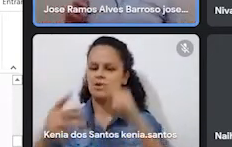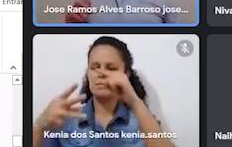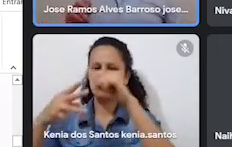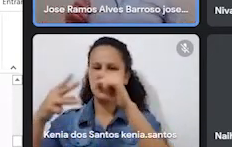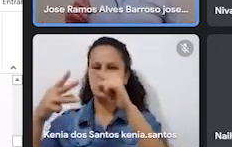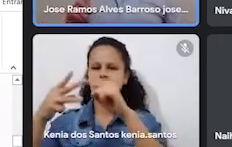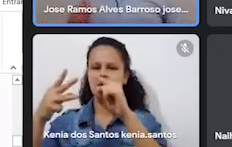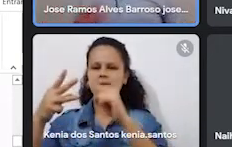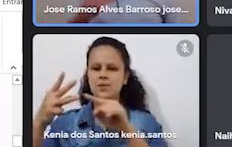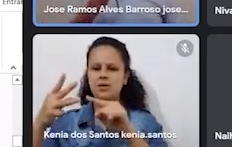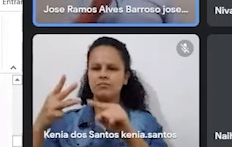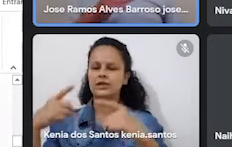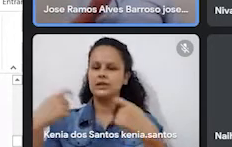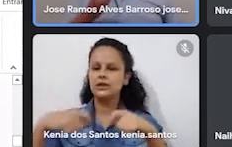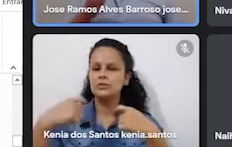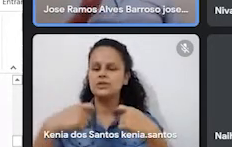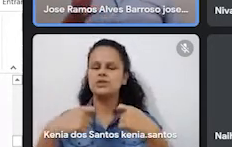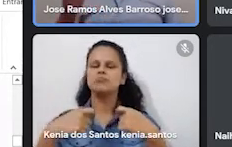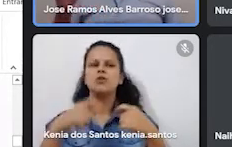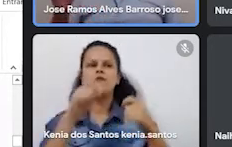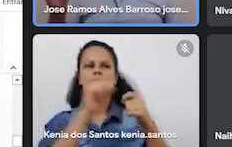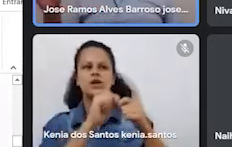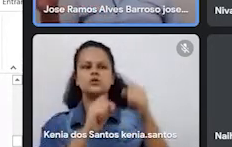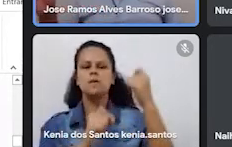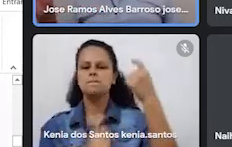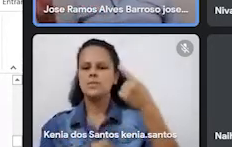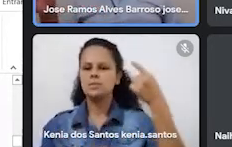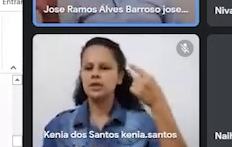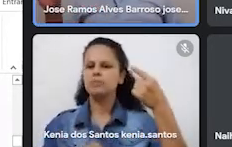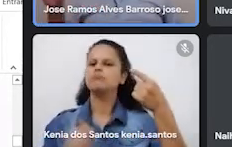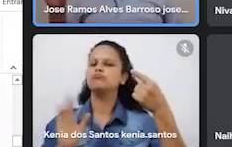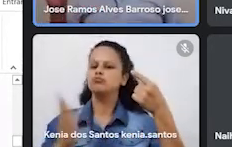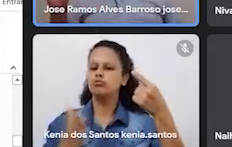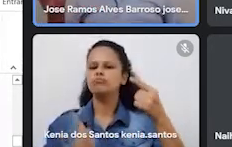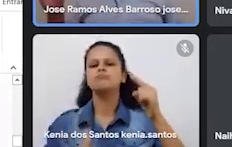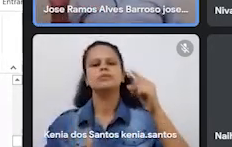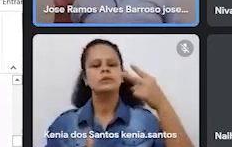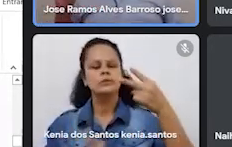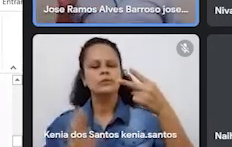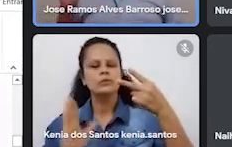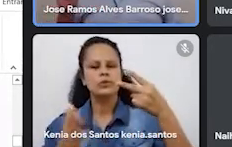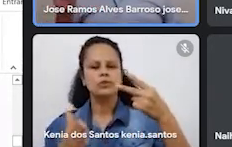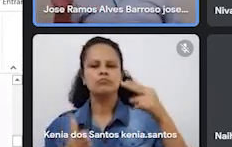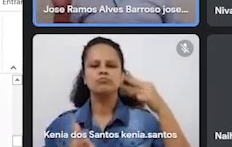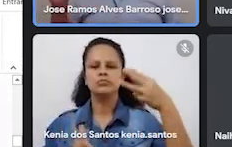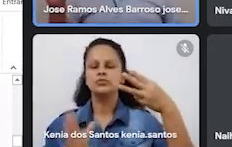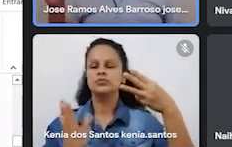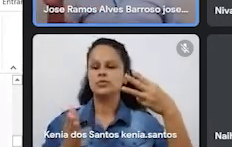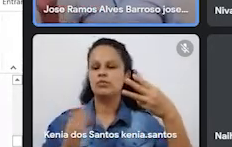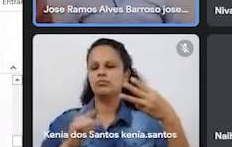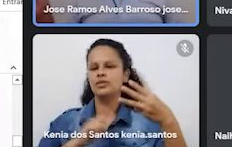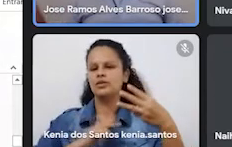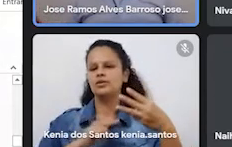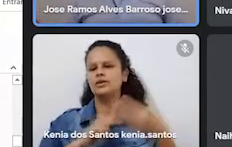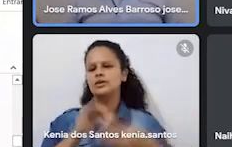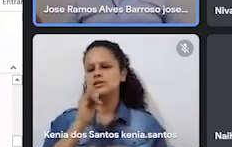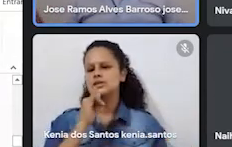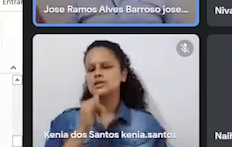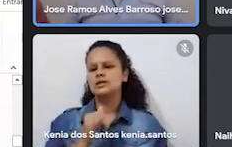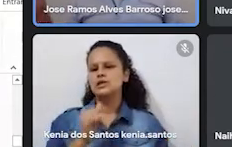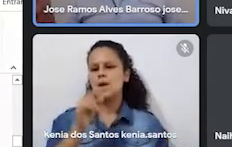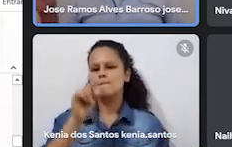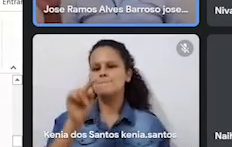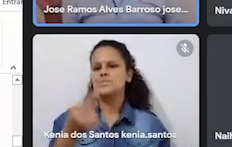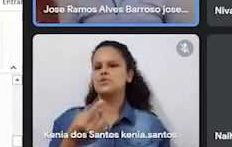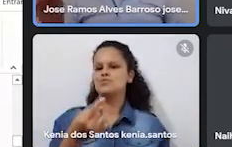marcando. Hora que você fazer uma quantidade de operações, normalmente 1.000